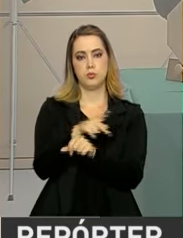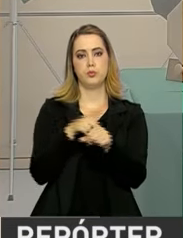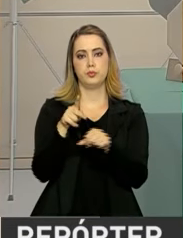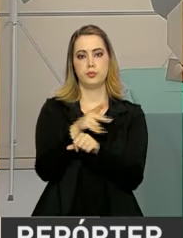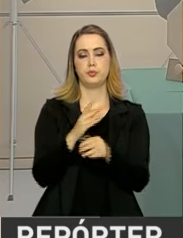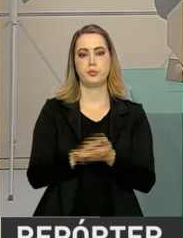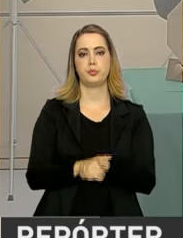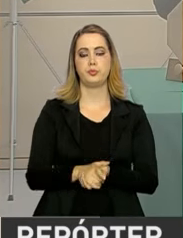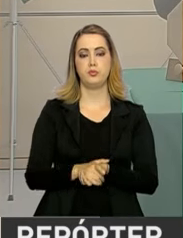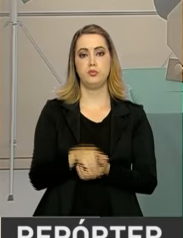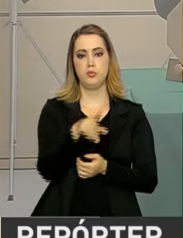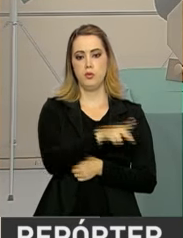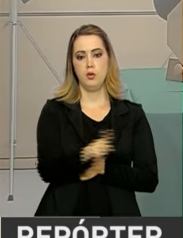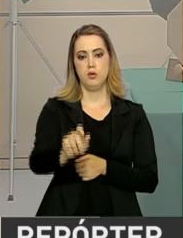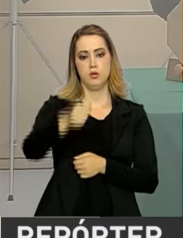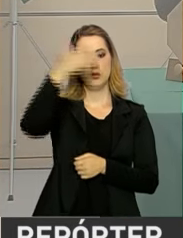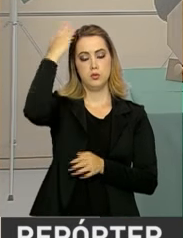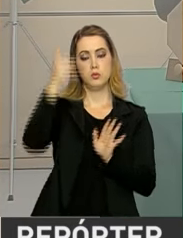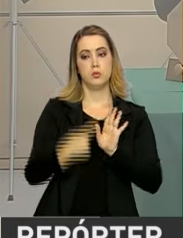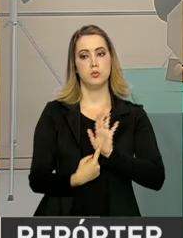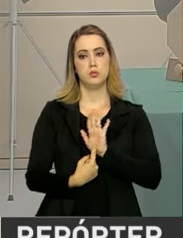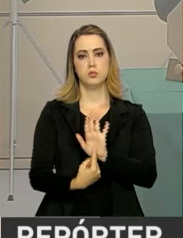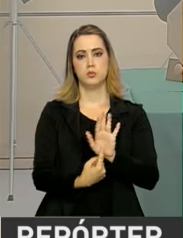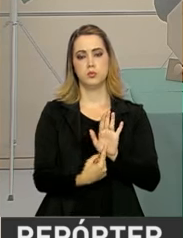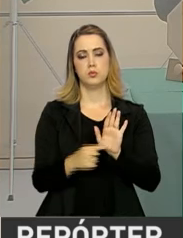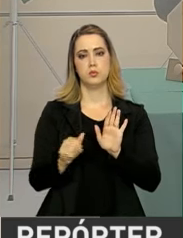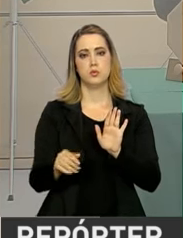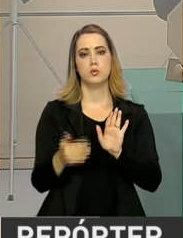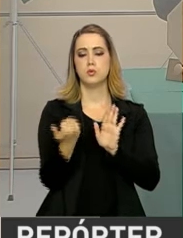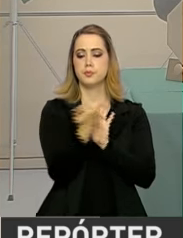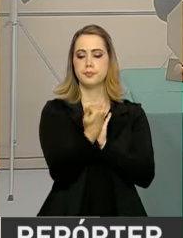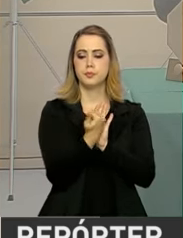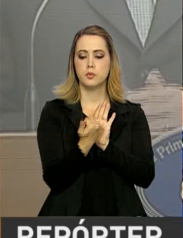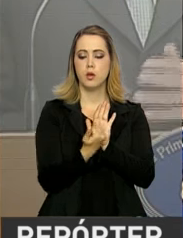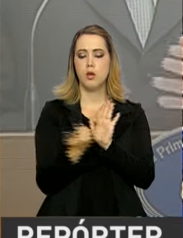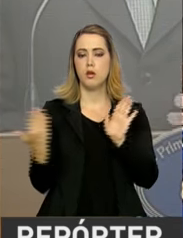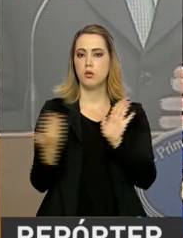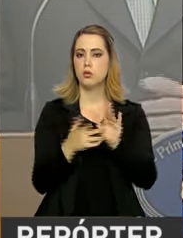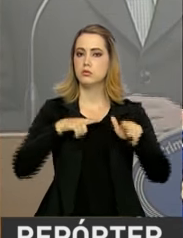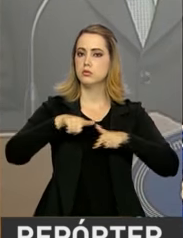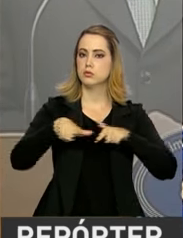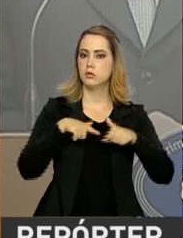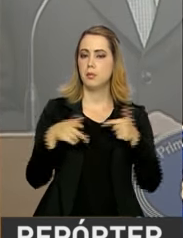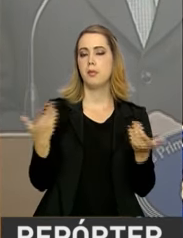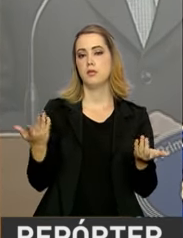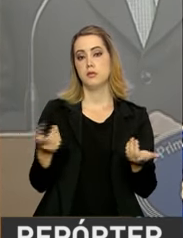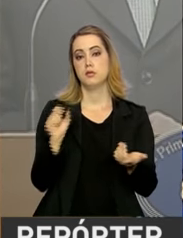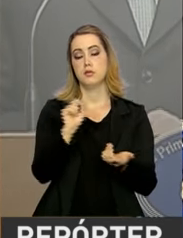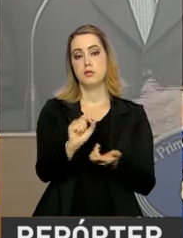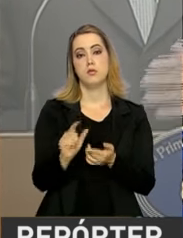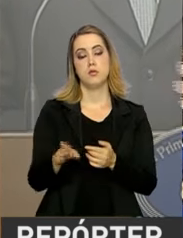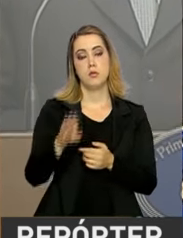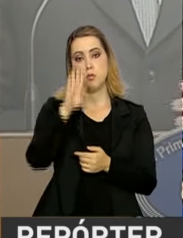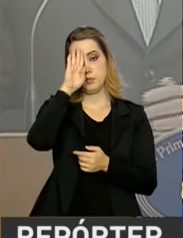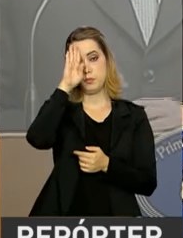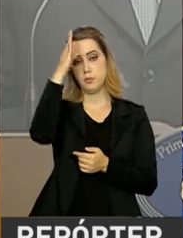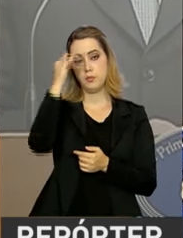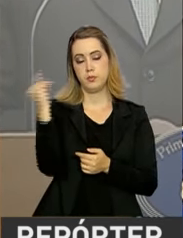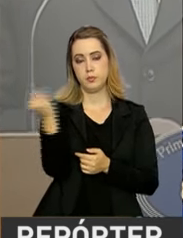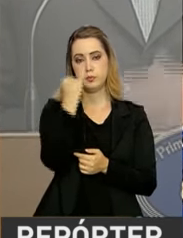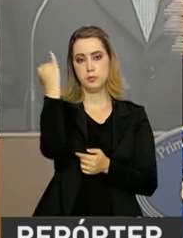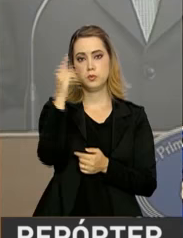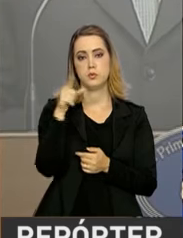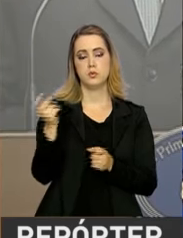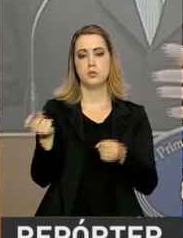michel temer apresentou ao primeiro ministro as medidas que vêm sendo implementadas a prioridade segundo ele é retomar o crescimento